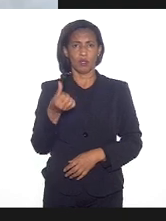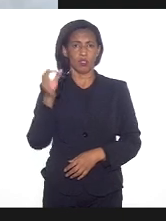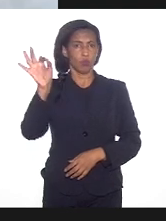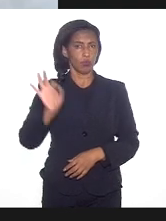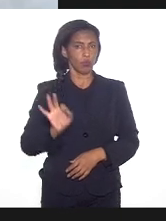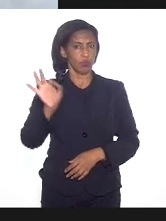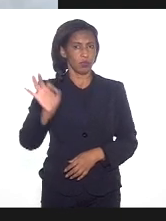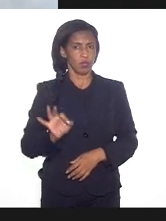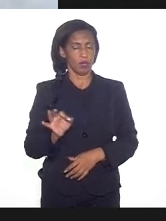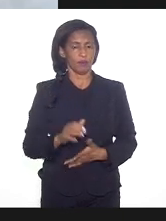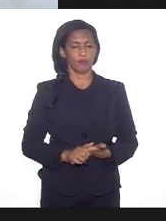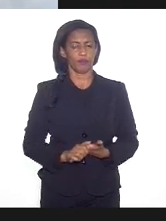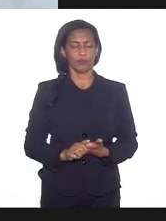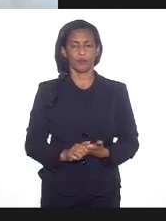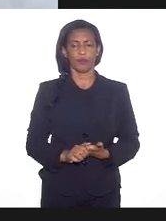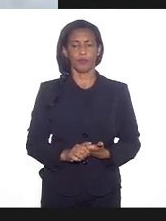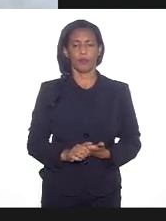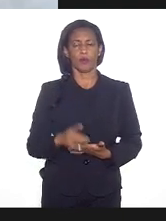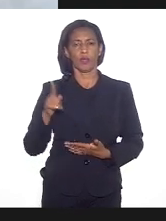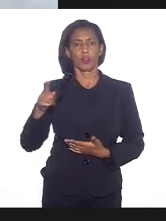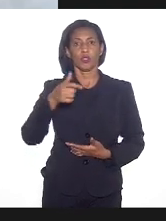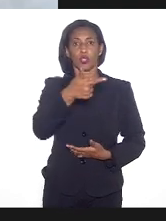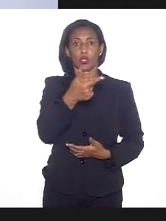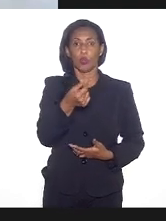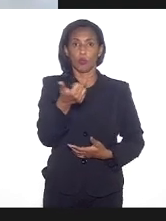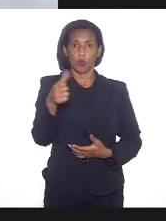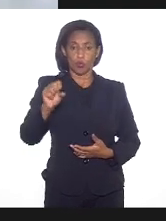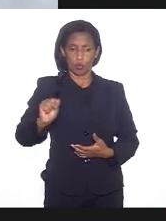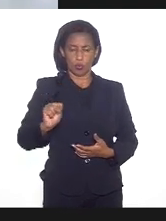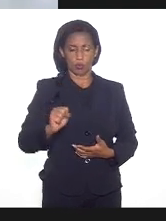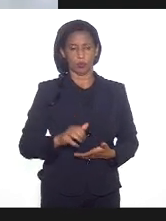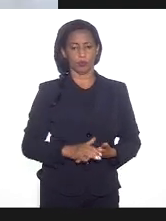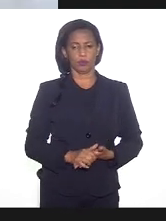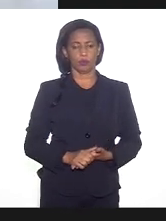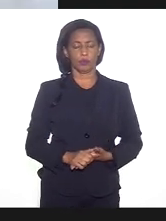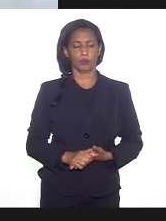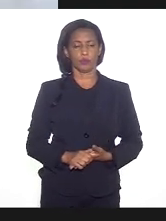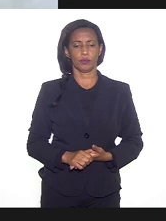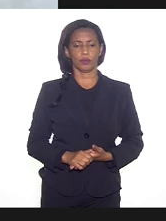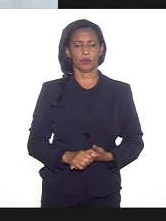31,56% da dotação efetiva de 2018.